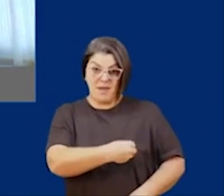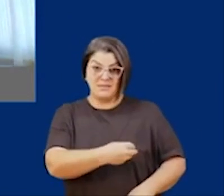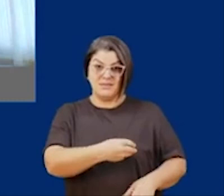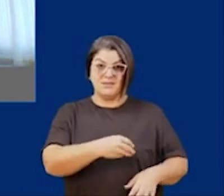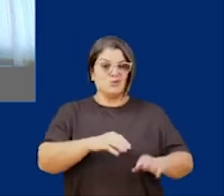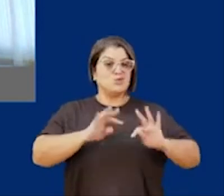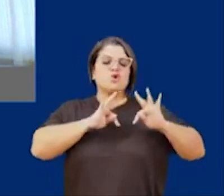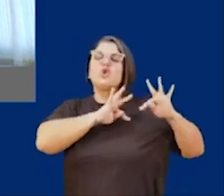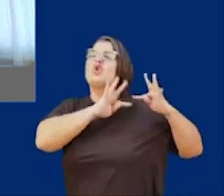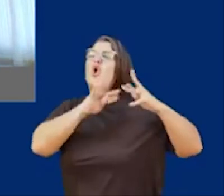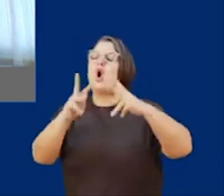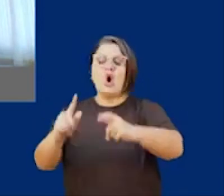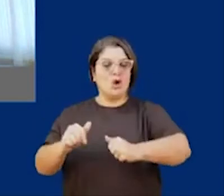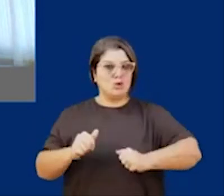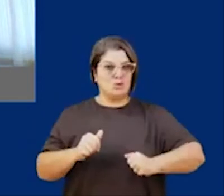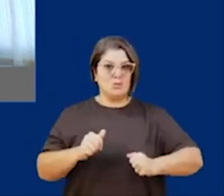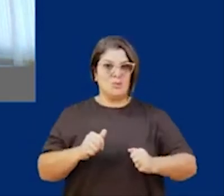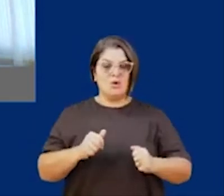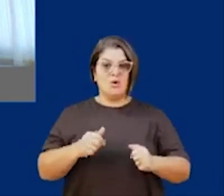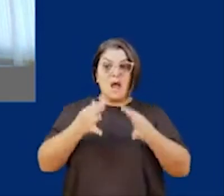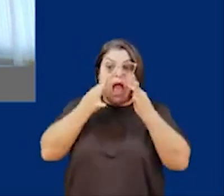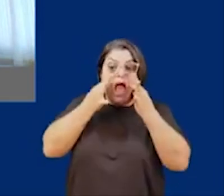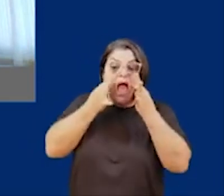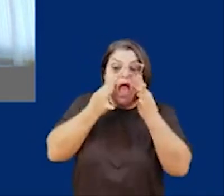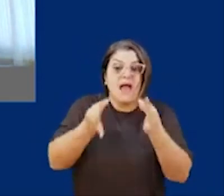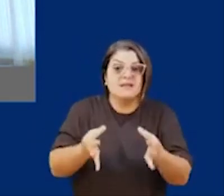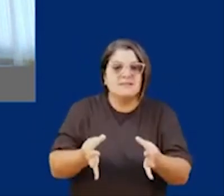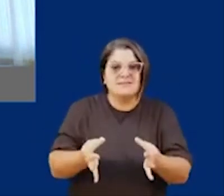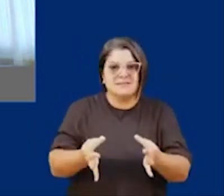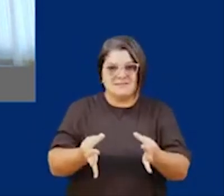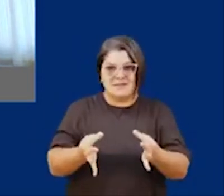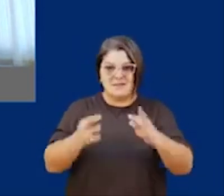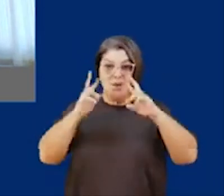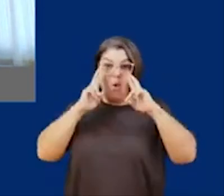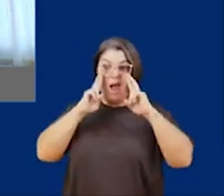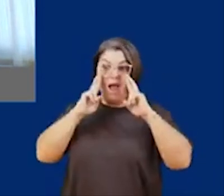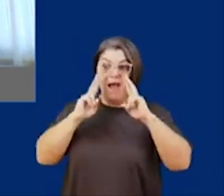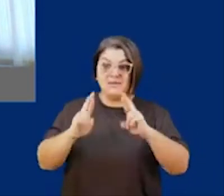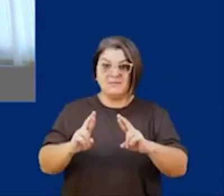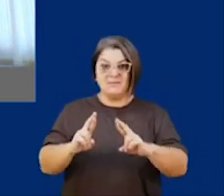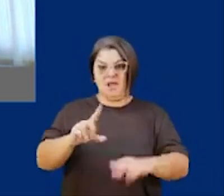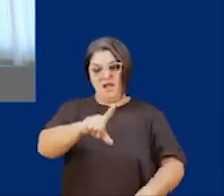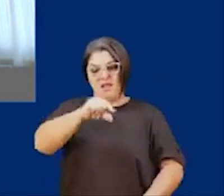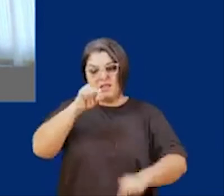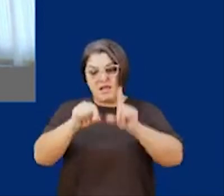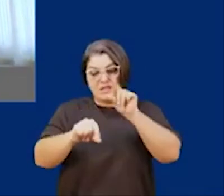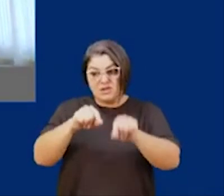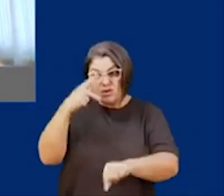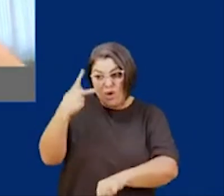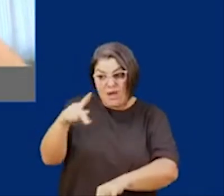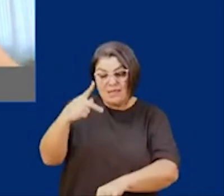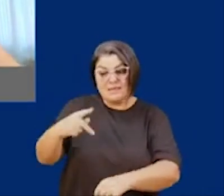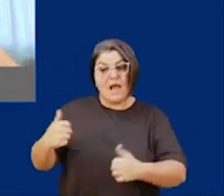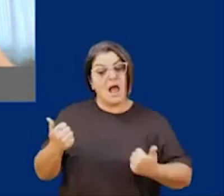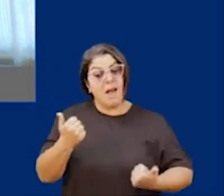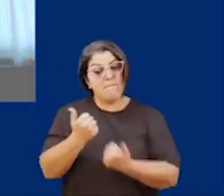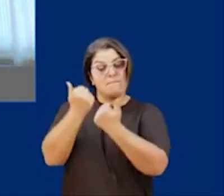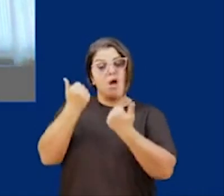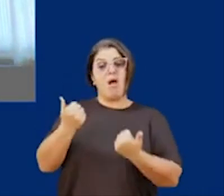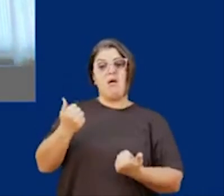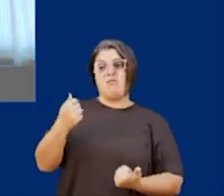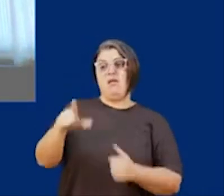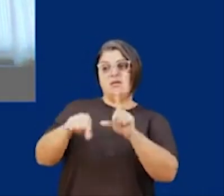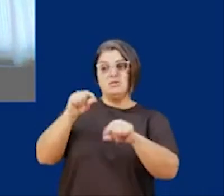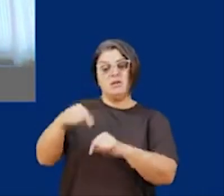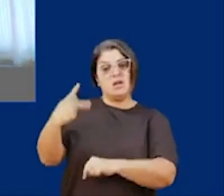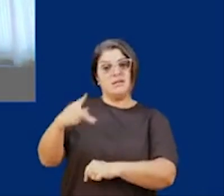em volta, né, olhem com atenção, né, e respeitem as decisões dessa mulher e apoiem essas decisões.